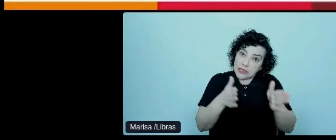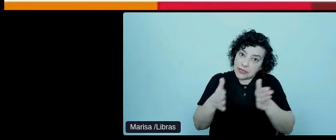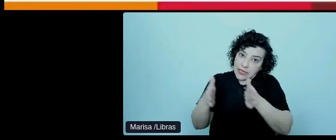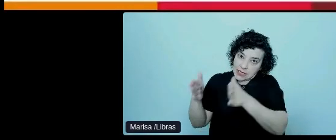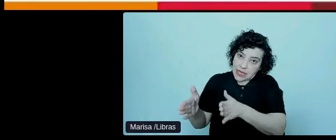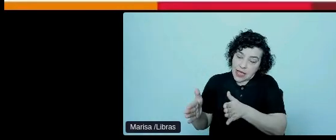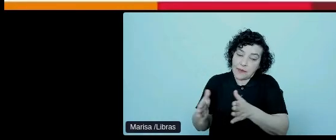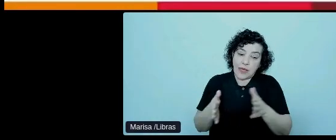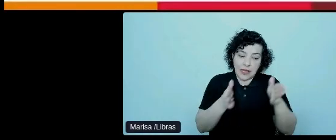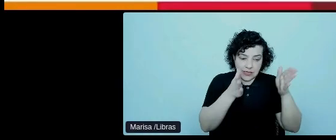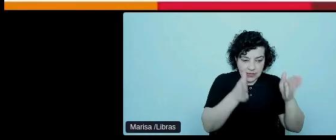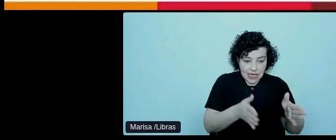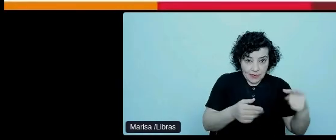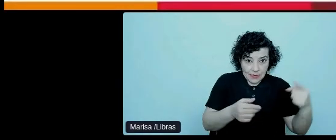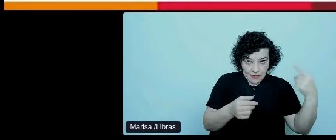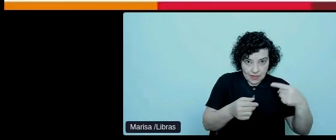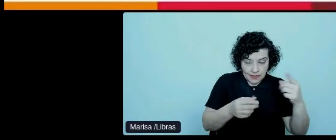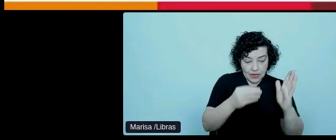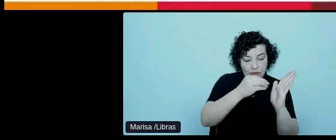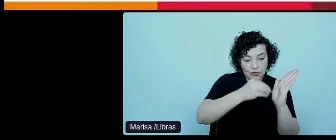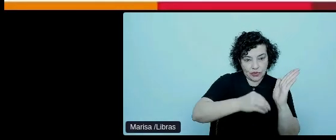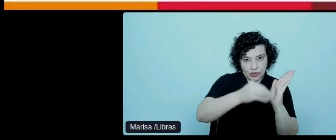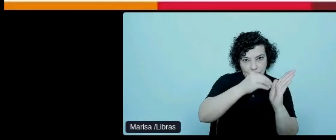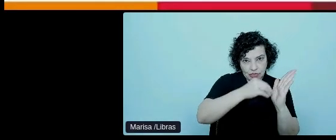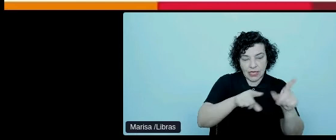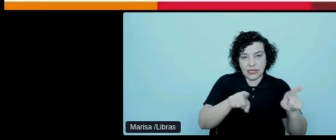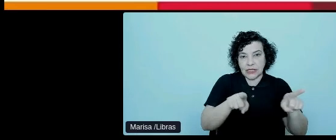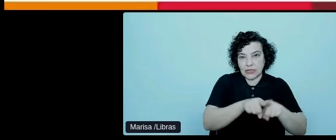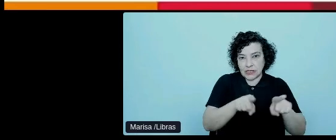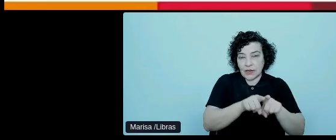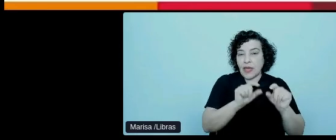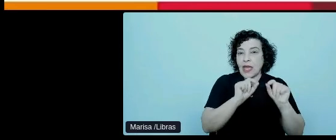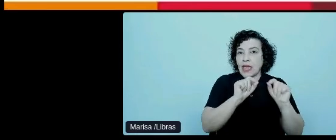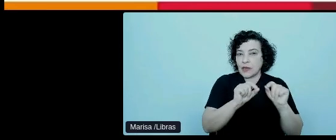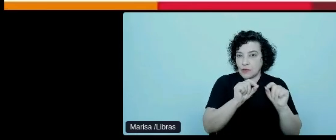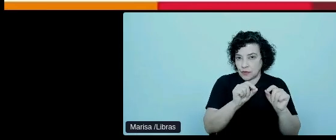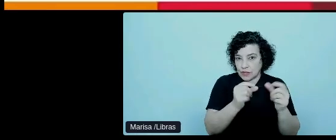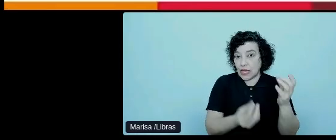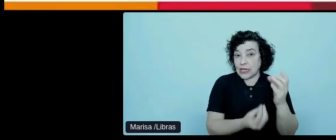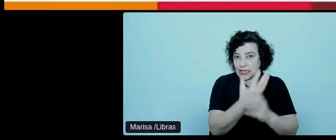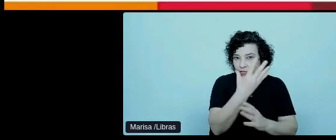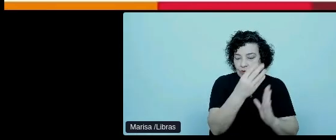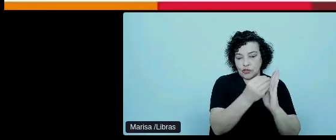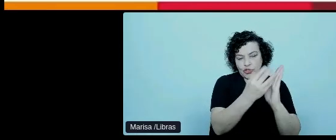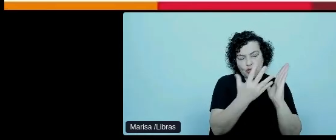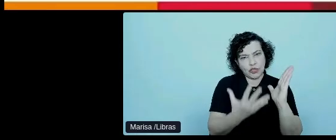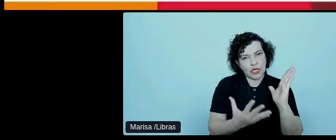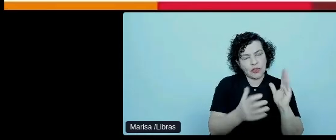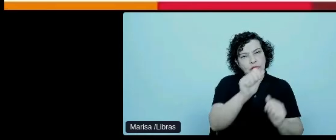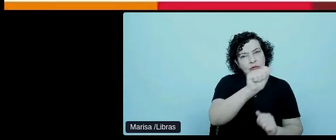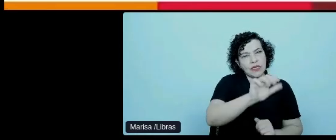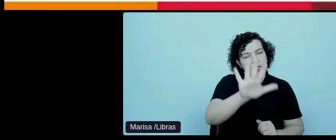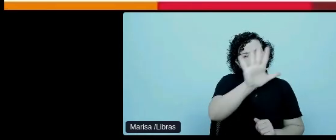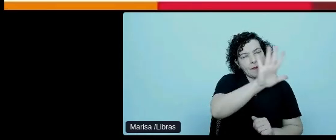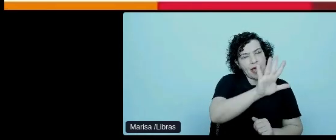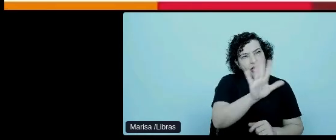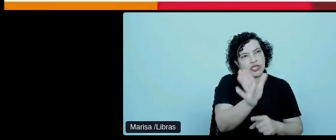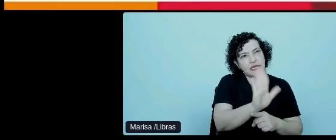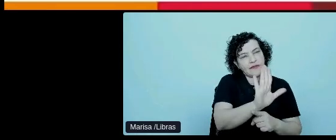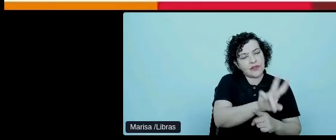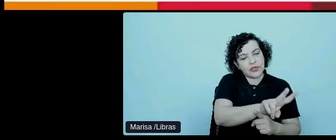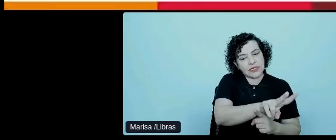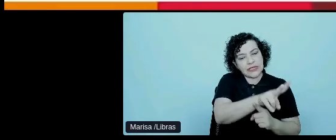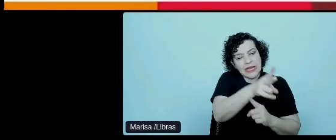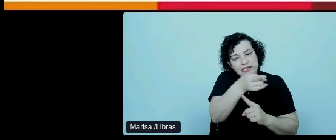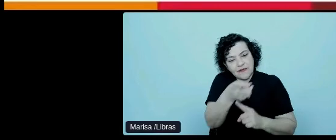os designers e os editores e gerentes de conteúdo. Como é que eu transformo aquela imagem, aquele vídeo num texto que vai